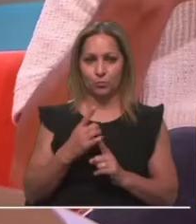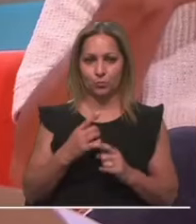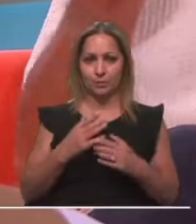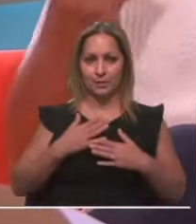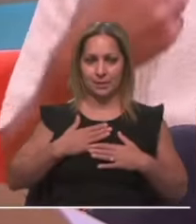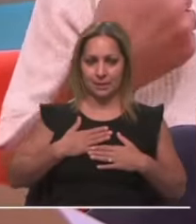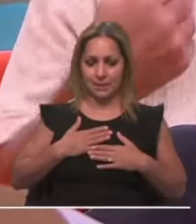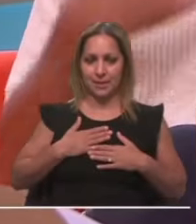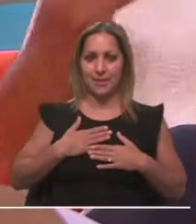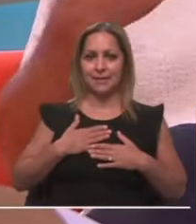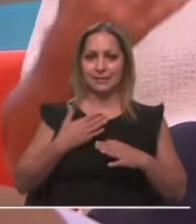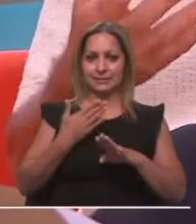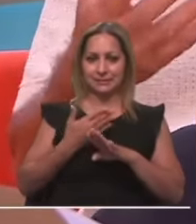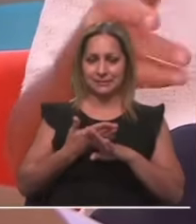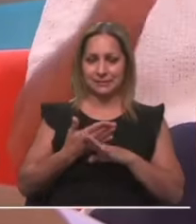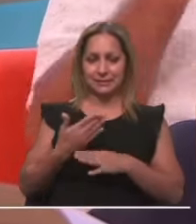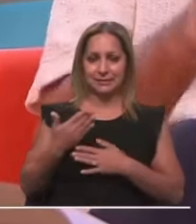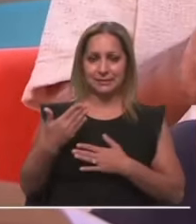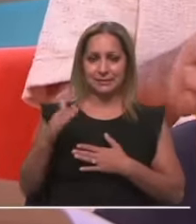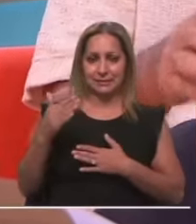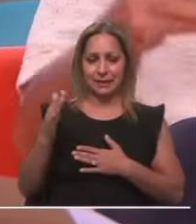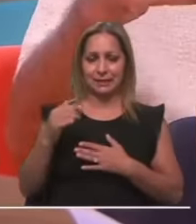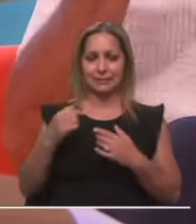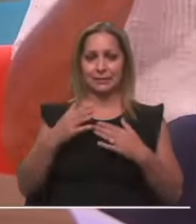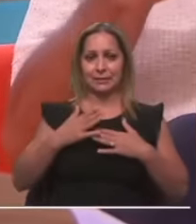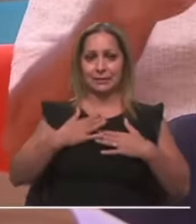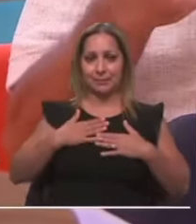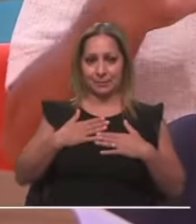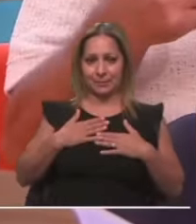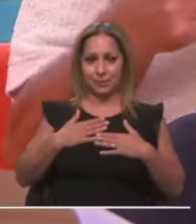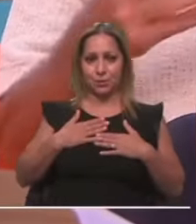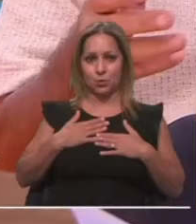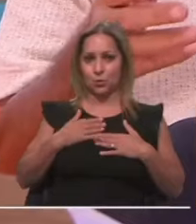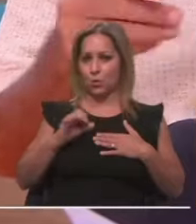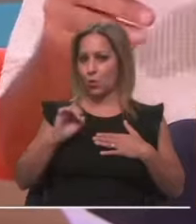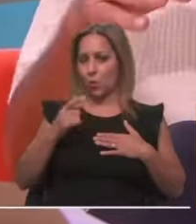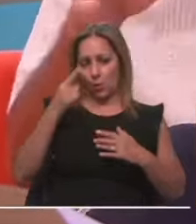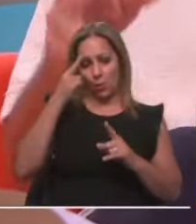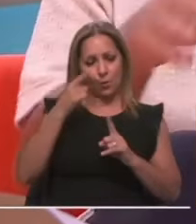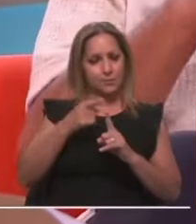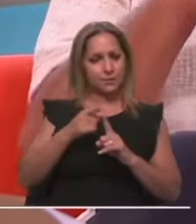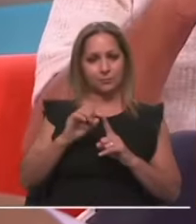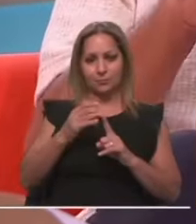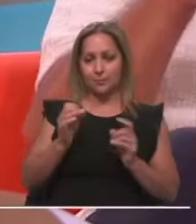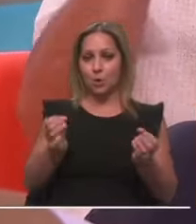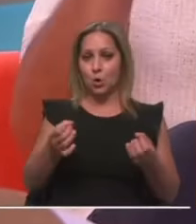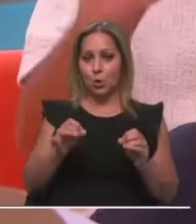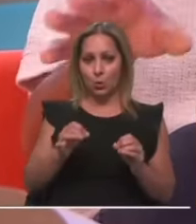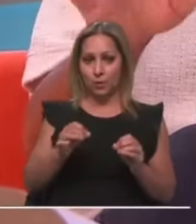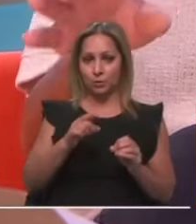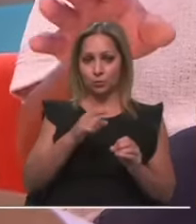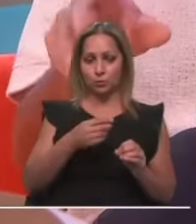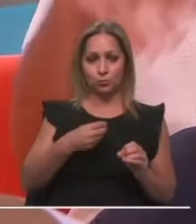nossa idade e para mim em particular já não é um primeiro objetivo portanto não te